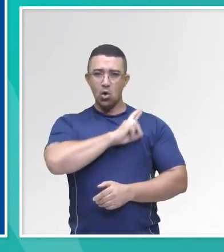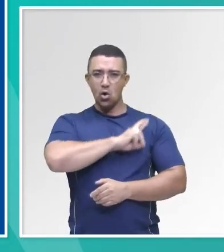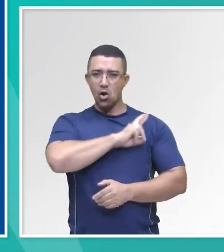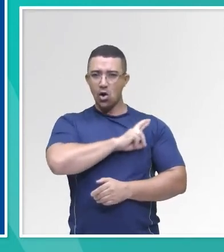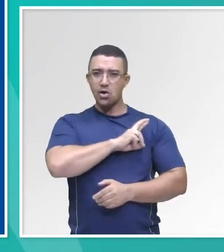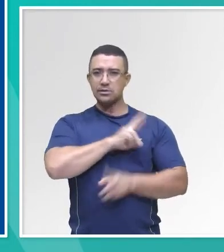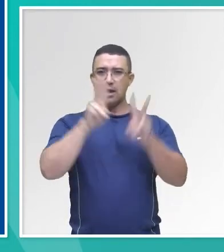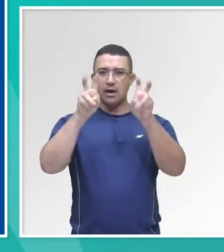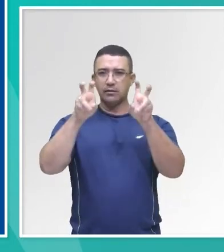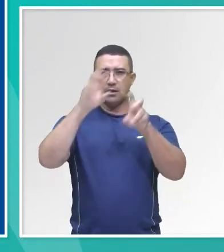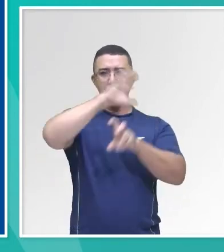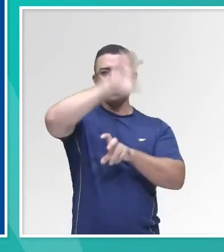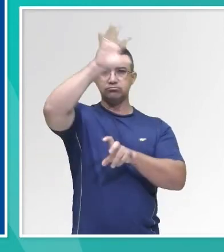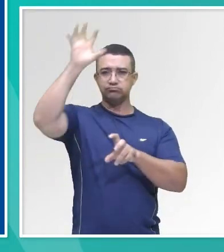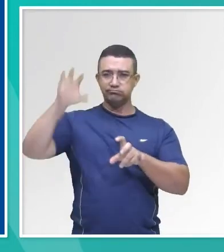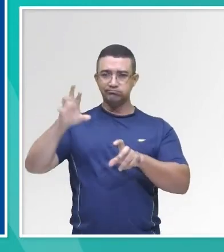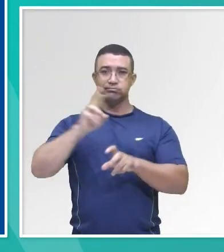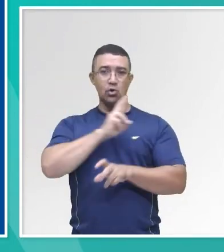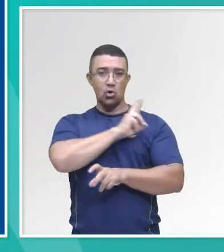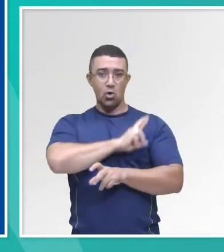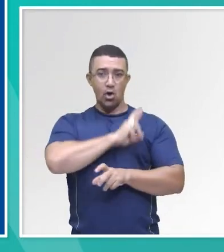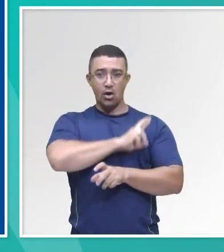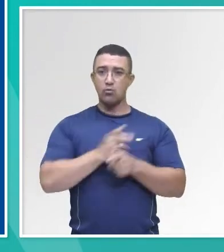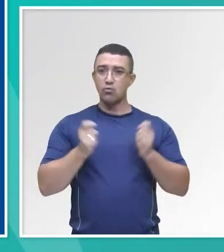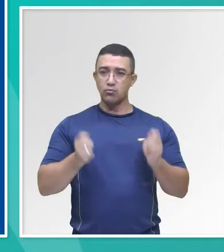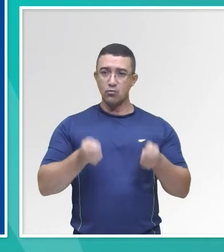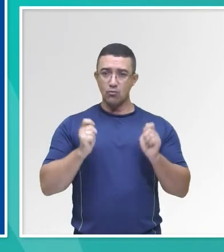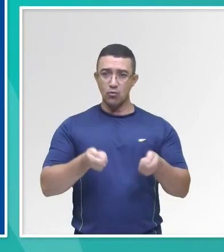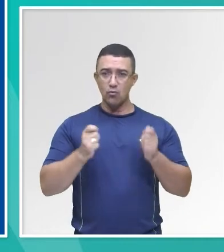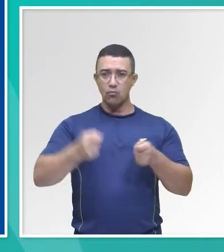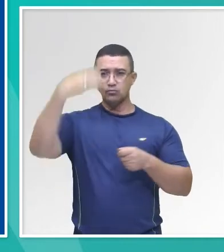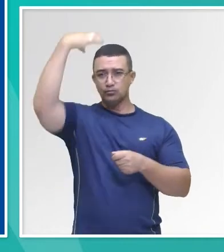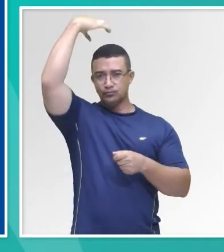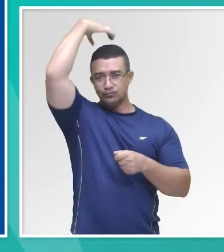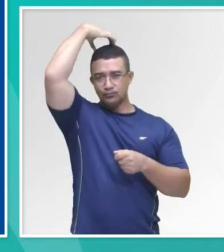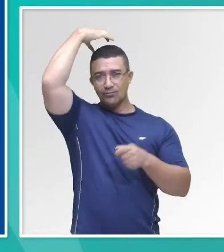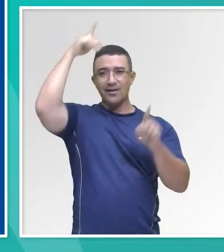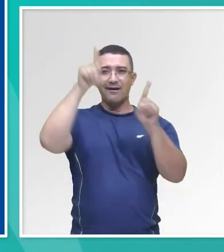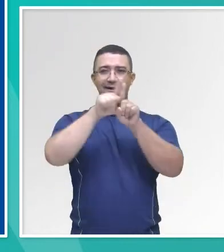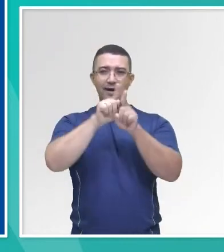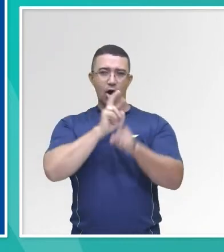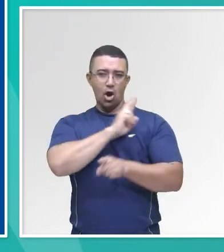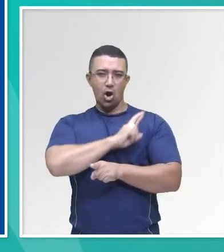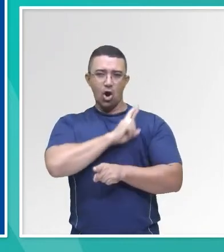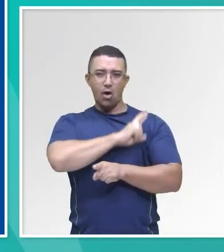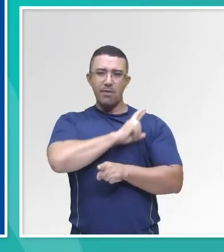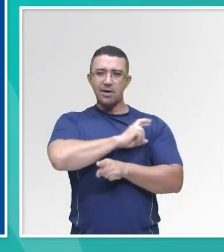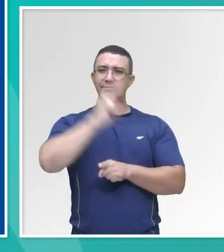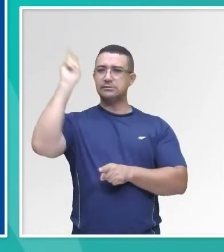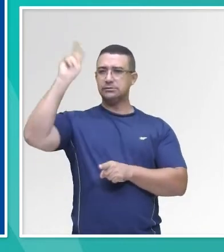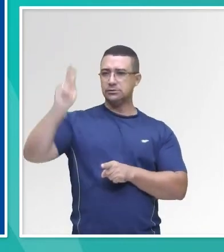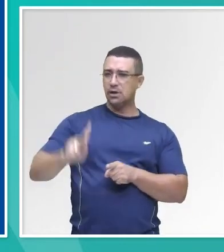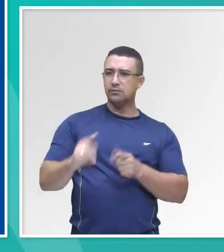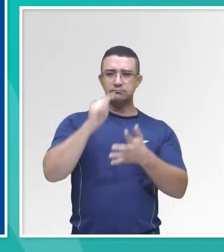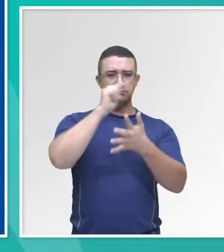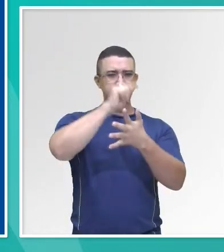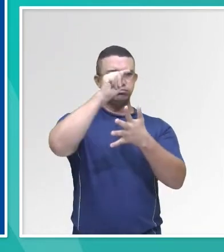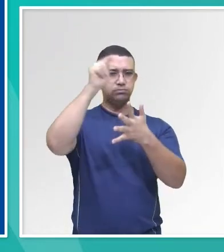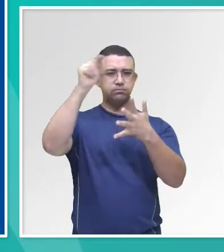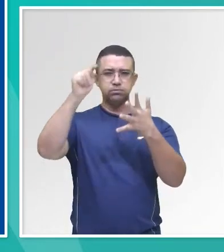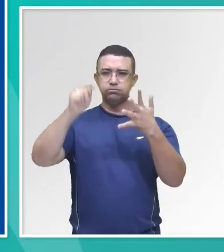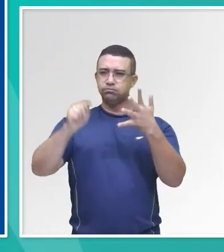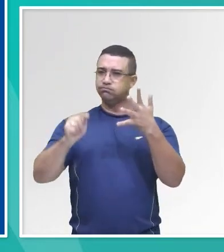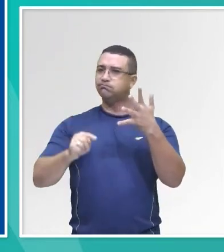regionalista, romance de cavalaria, romances históricos e sucessivamente, vários tipos de romances,